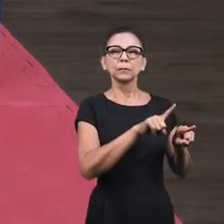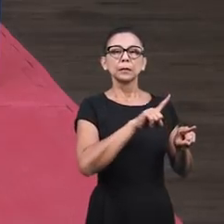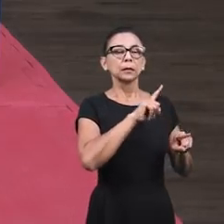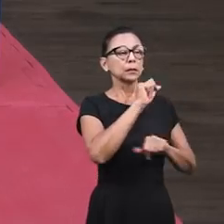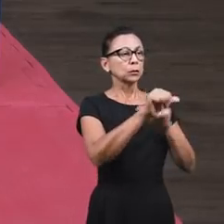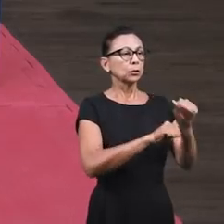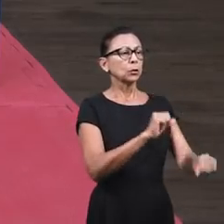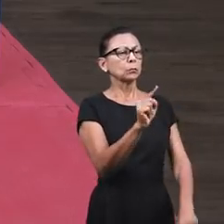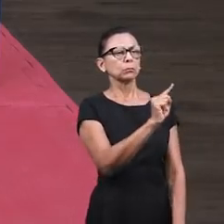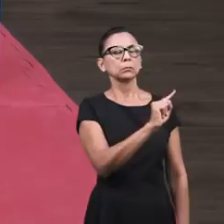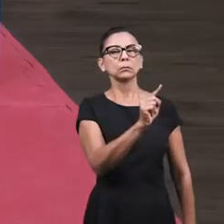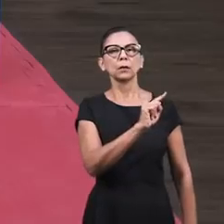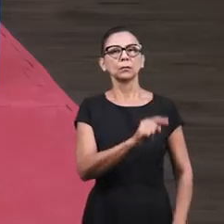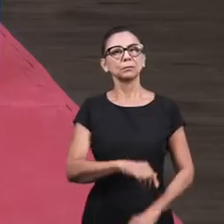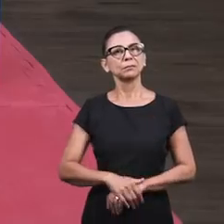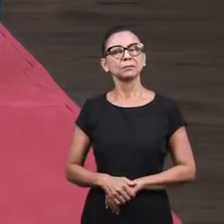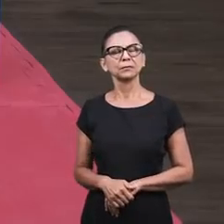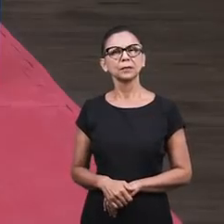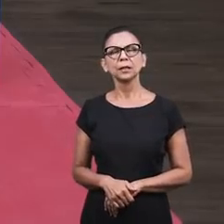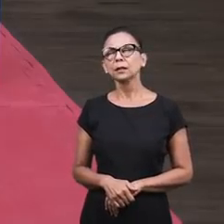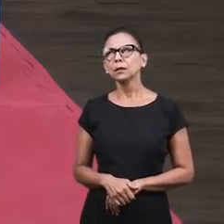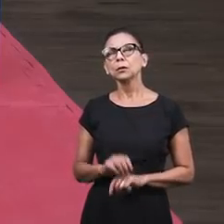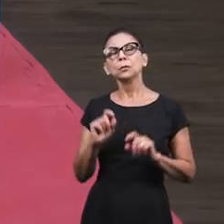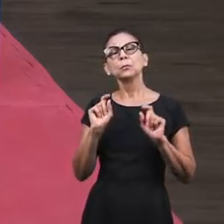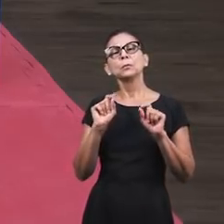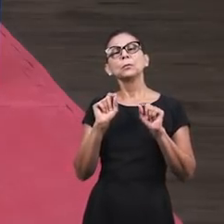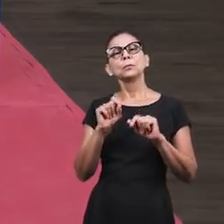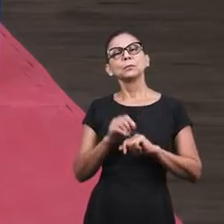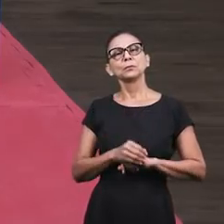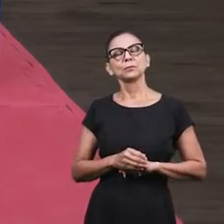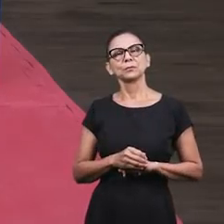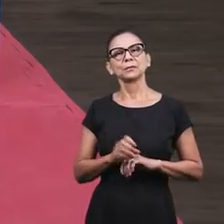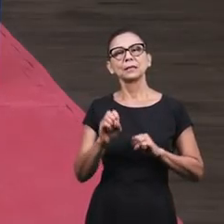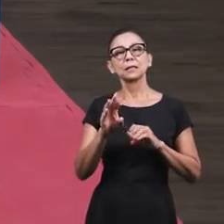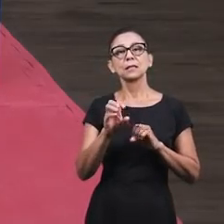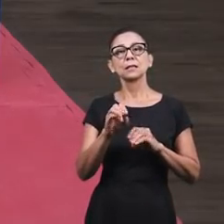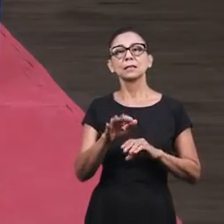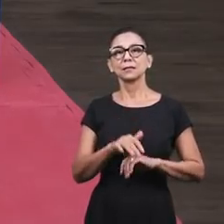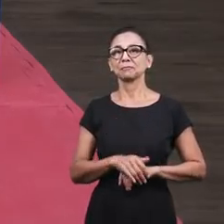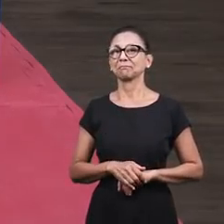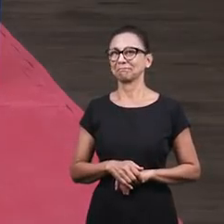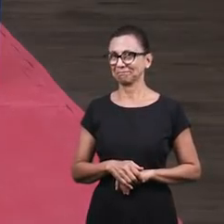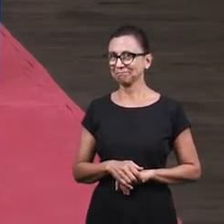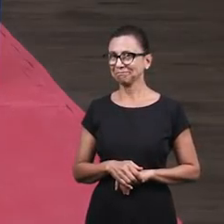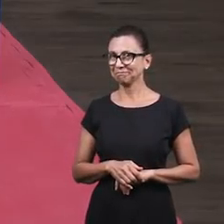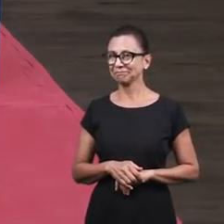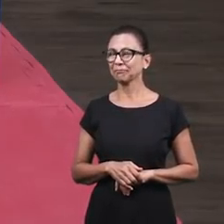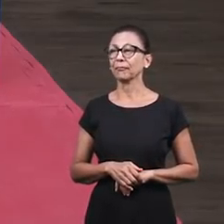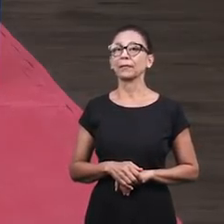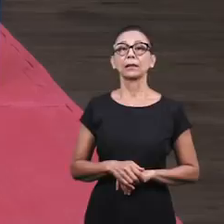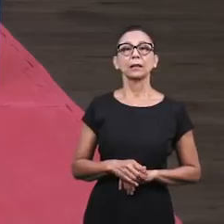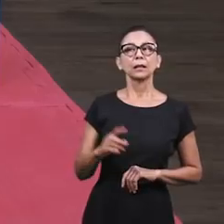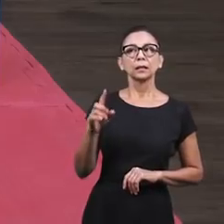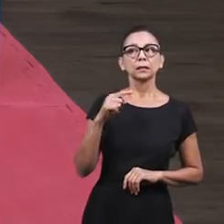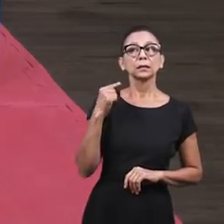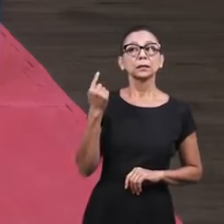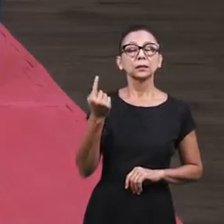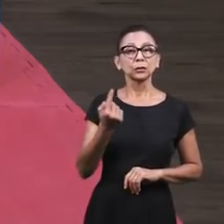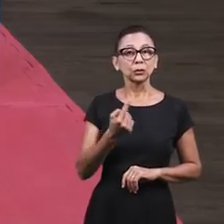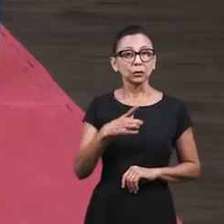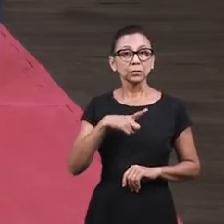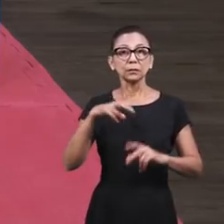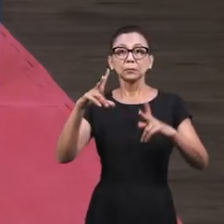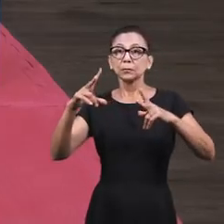e qual será o ensino que Deus tem para nós com esta aula tá me qual é é que nós também